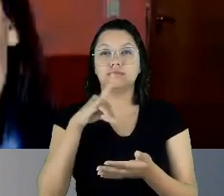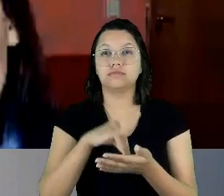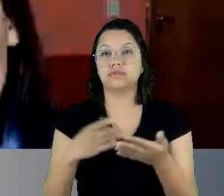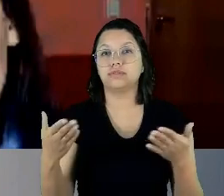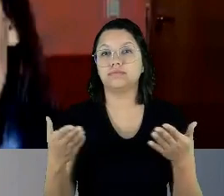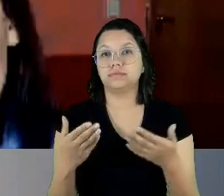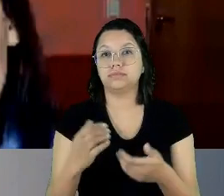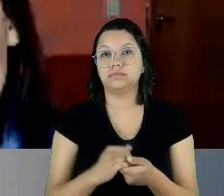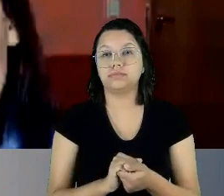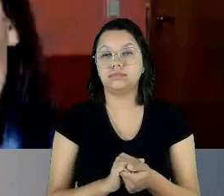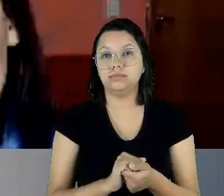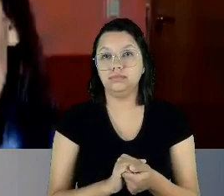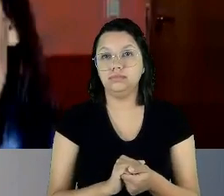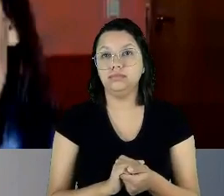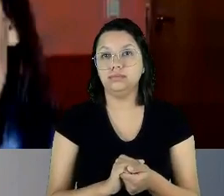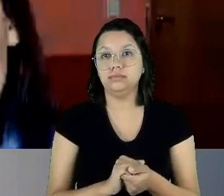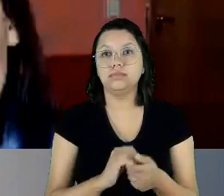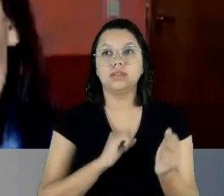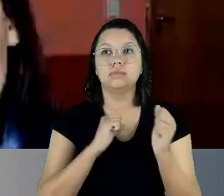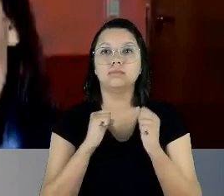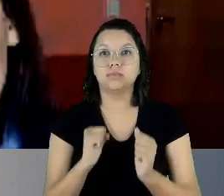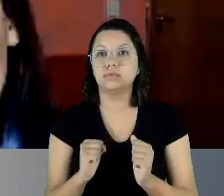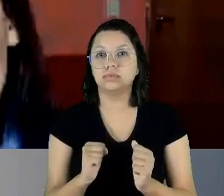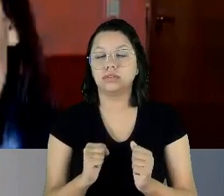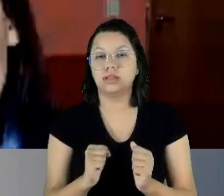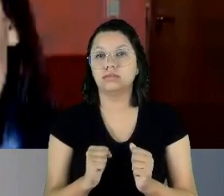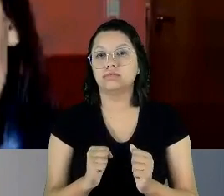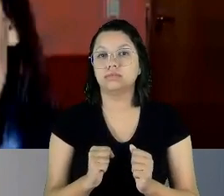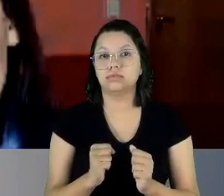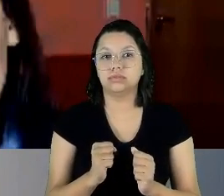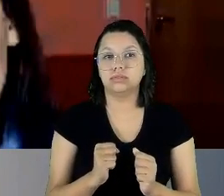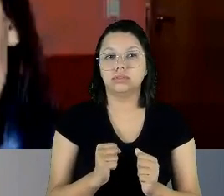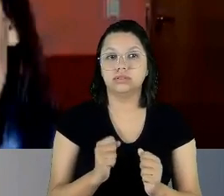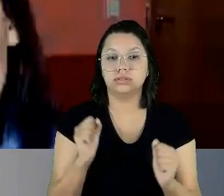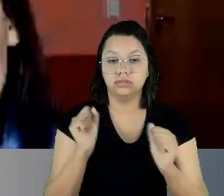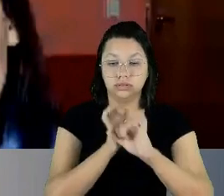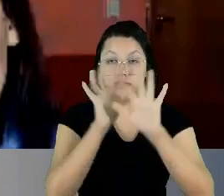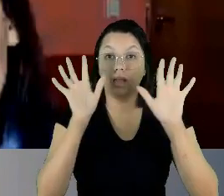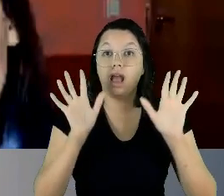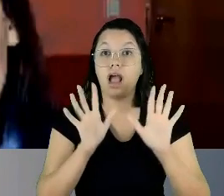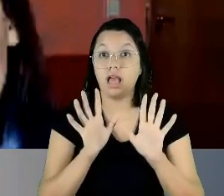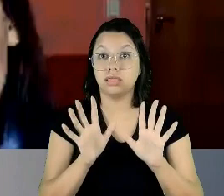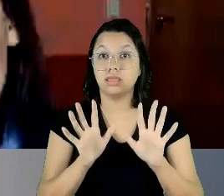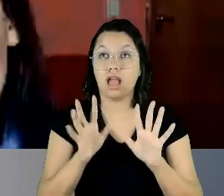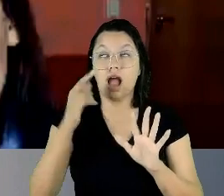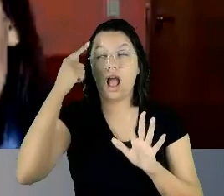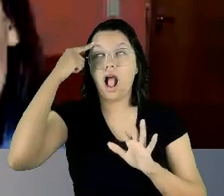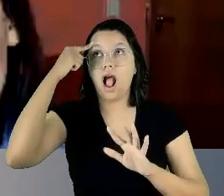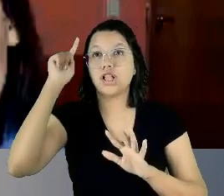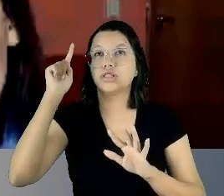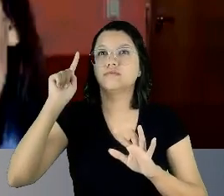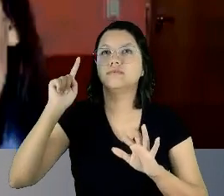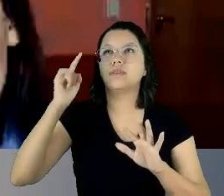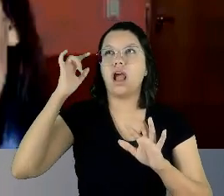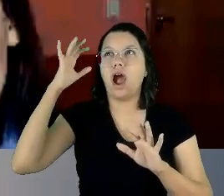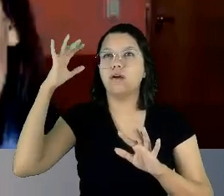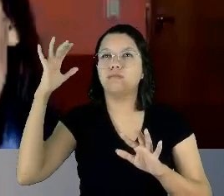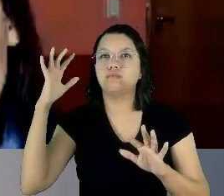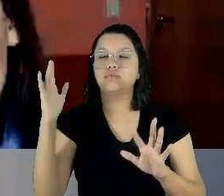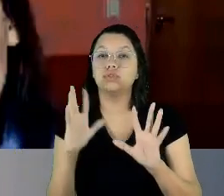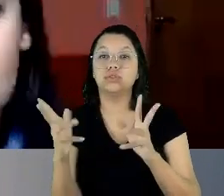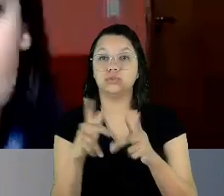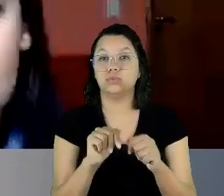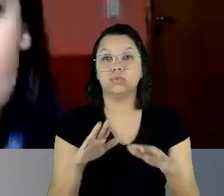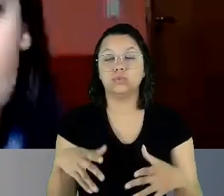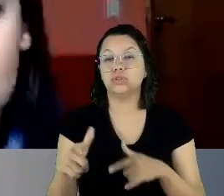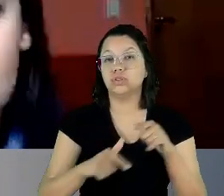fato, esse potencial de não só de despertar a criatividade de todo mundo, né? Quando a gente